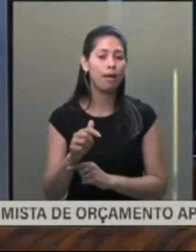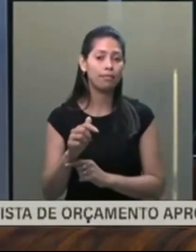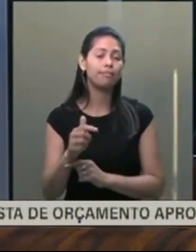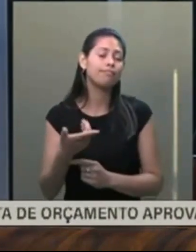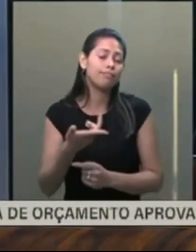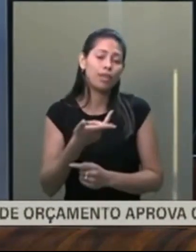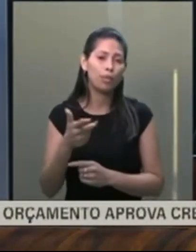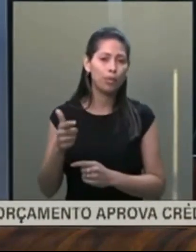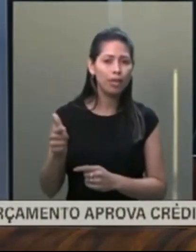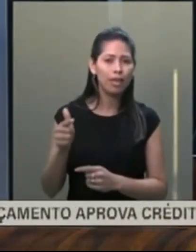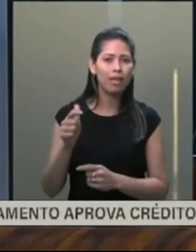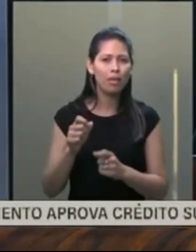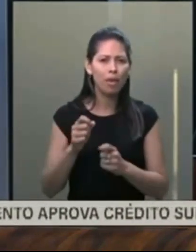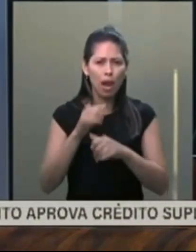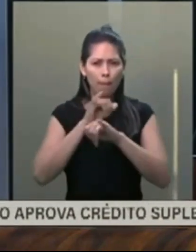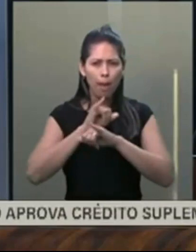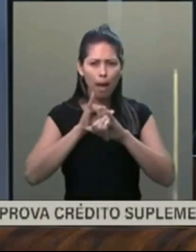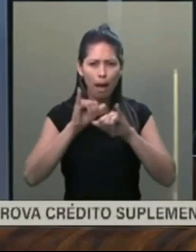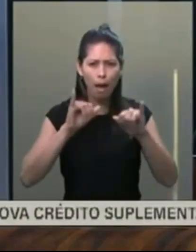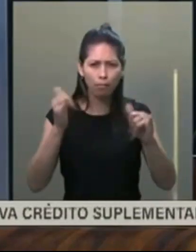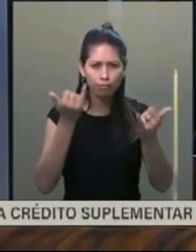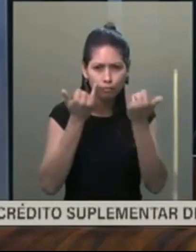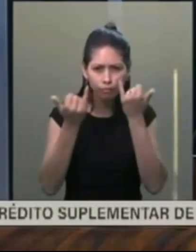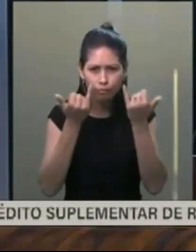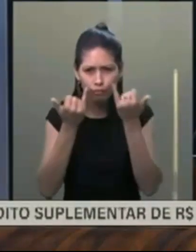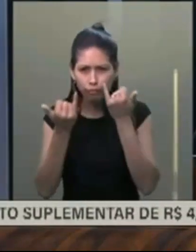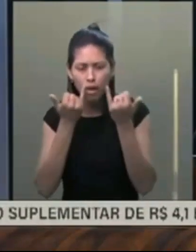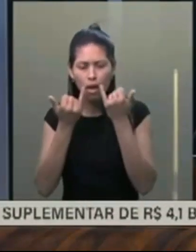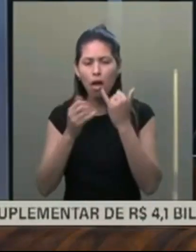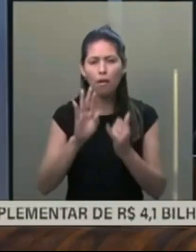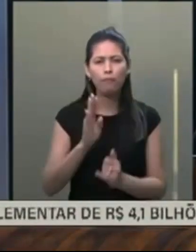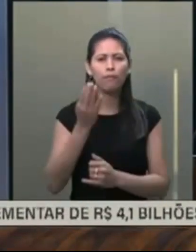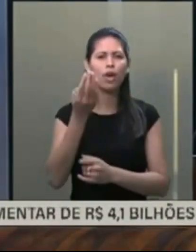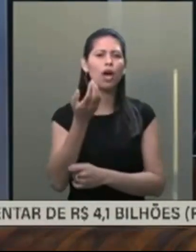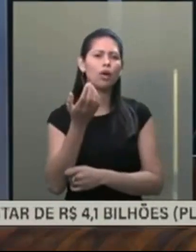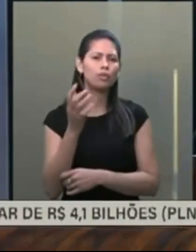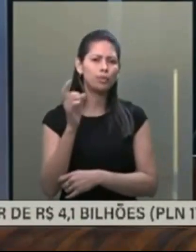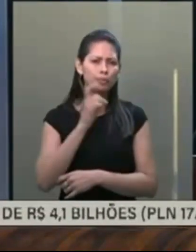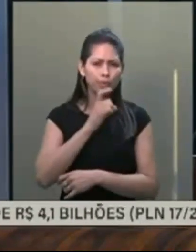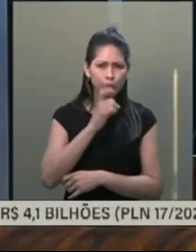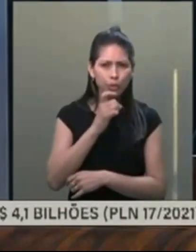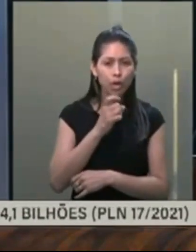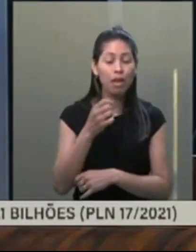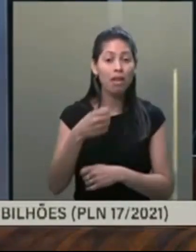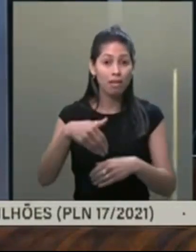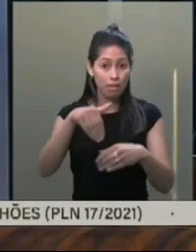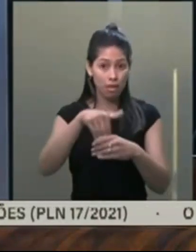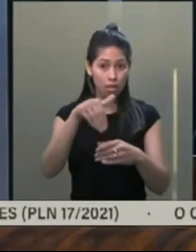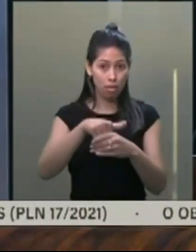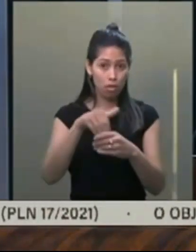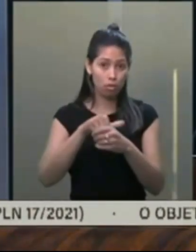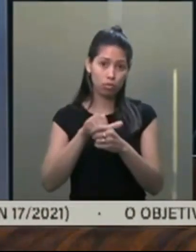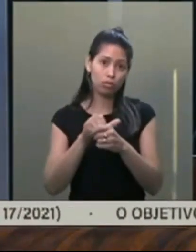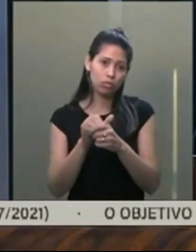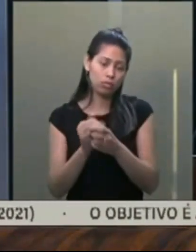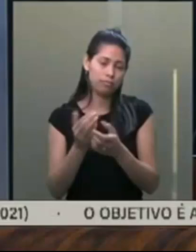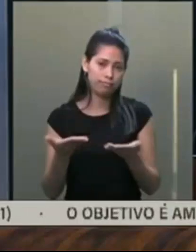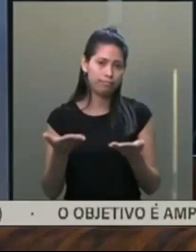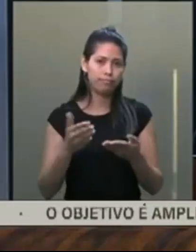de disseminar notícias falsas a respeito das urnas